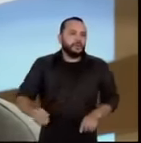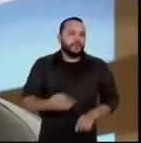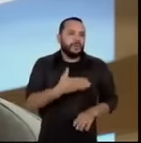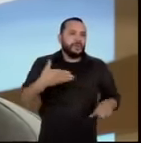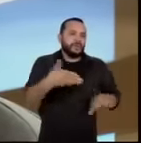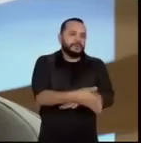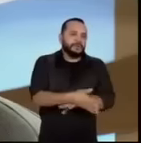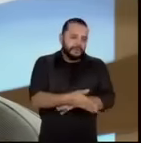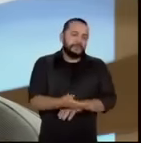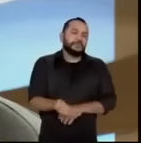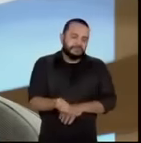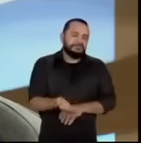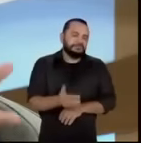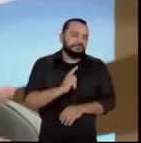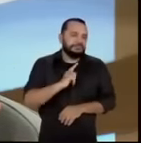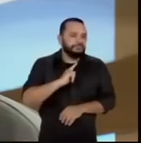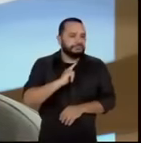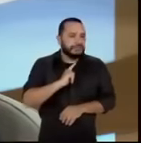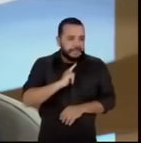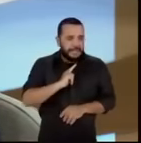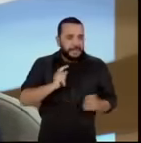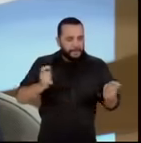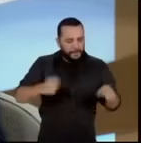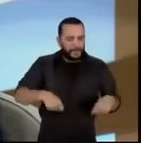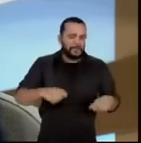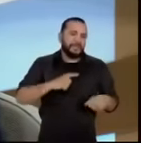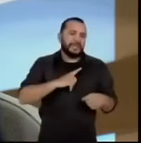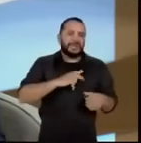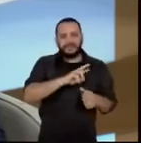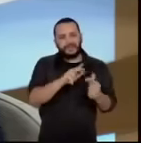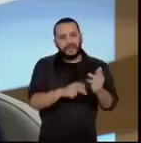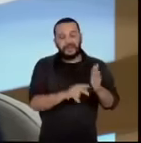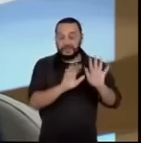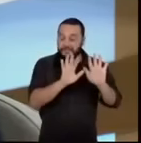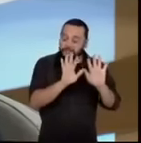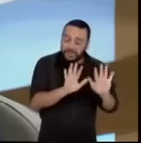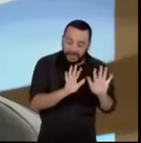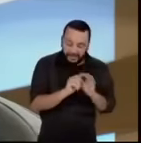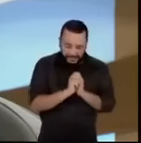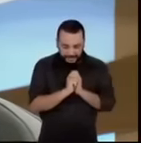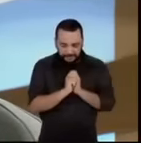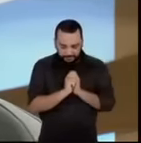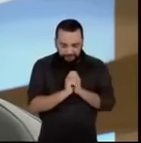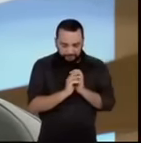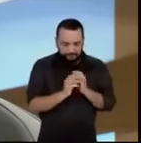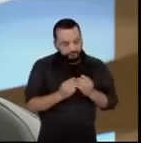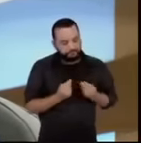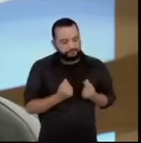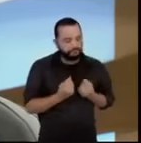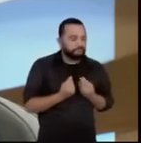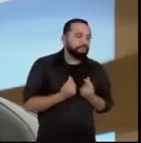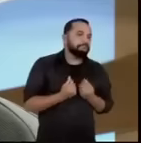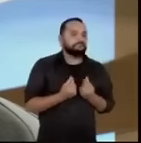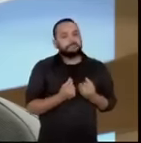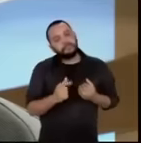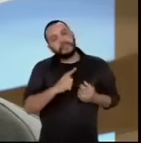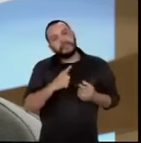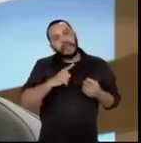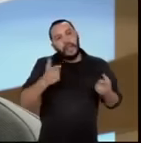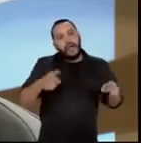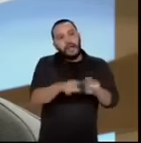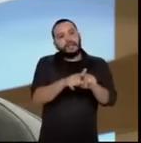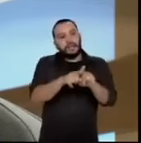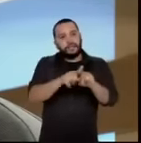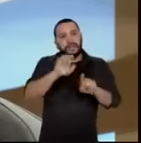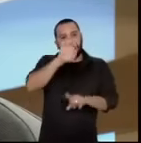N possibilidades ou hipóteses a serem consideradas. Mas o fato é que, havendo alinhamento com os estados,